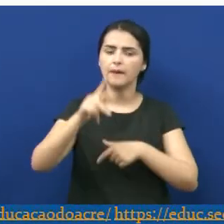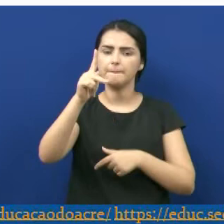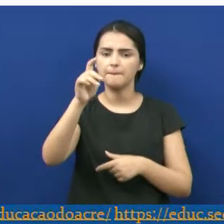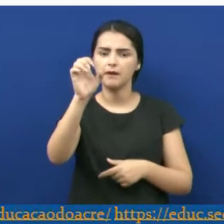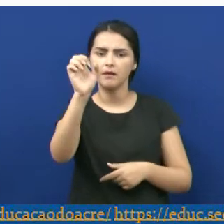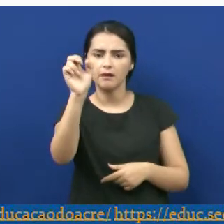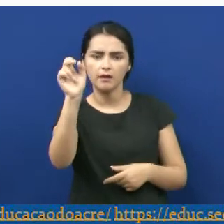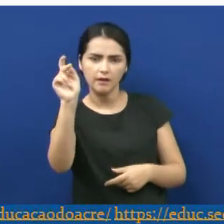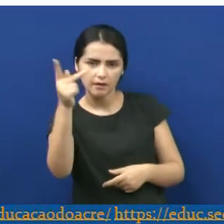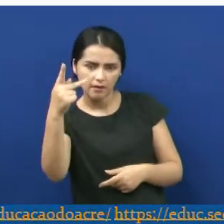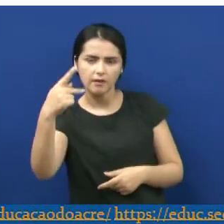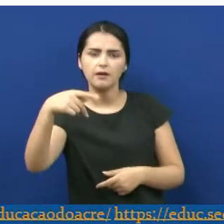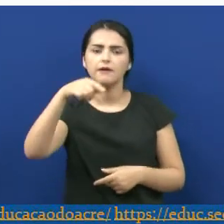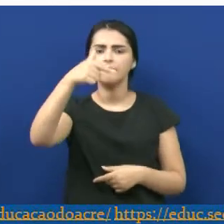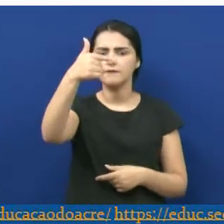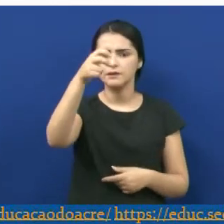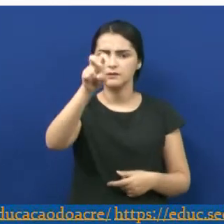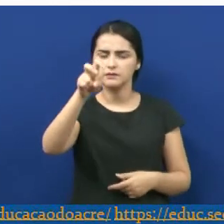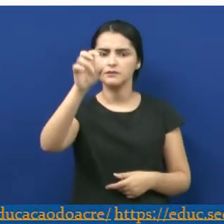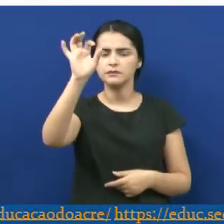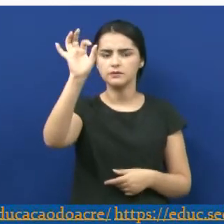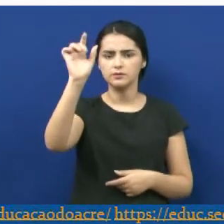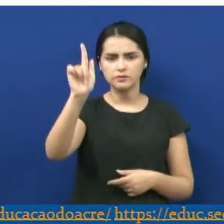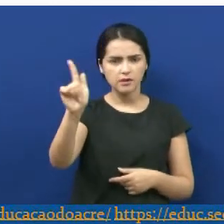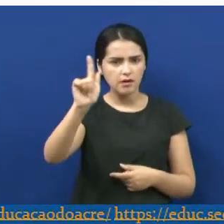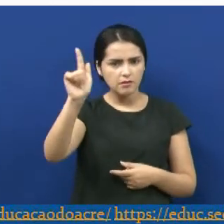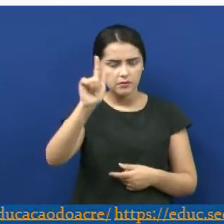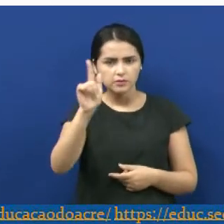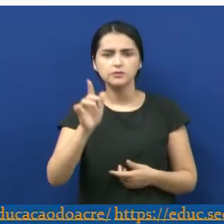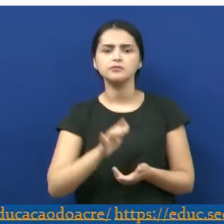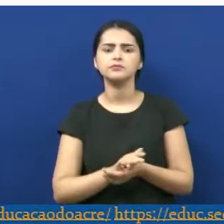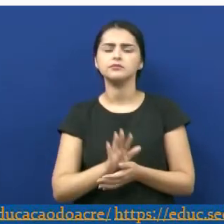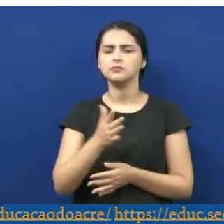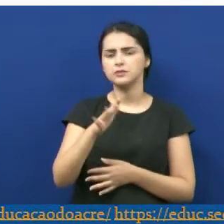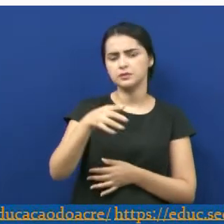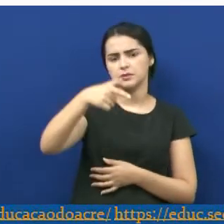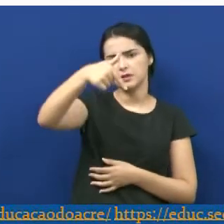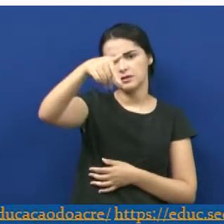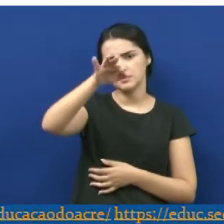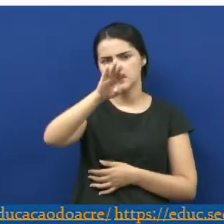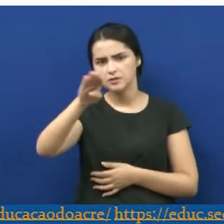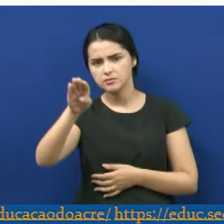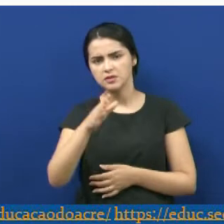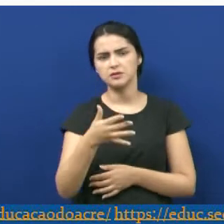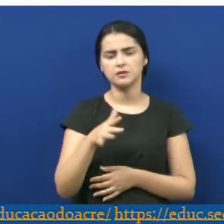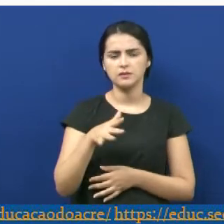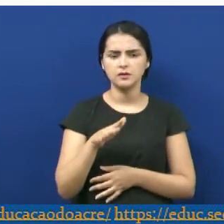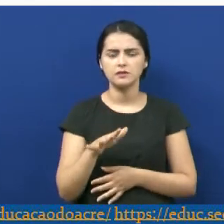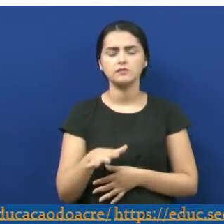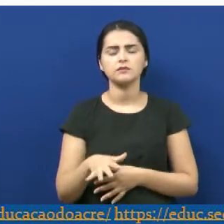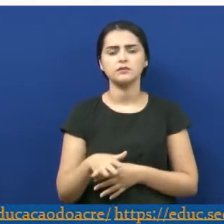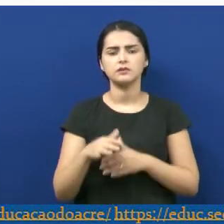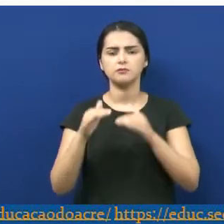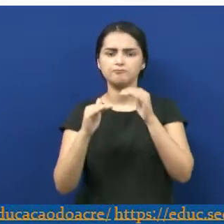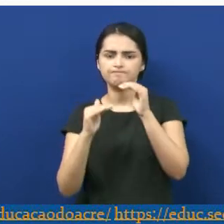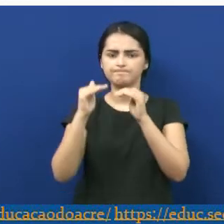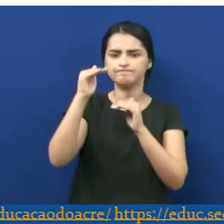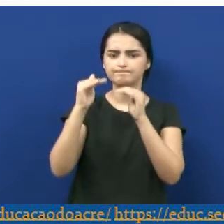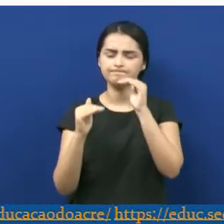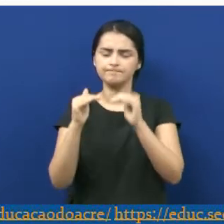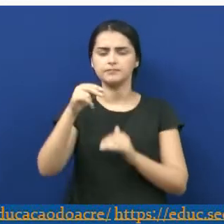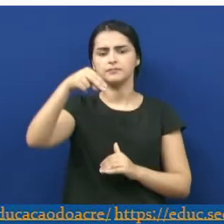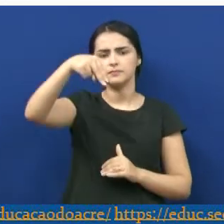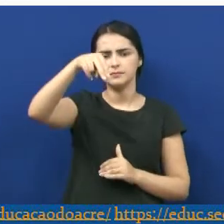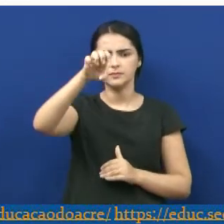graus Celsius, aí o pH está ali, né, em torno de 7,5, é um caráter levemente passando de neutro para